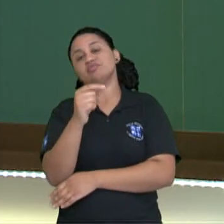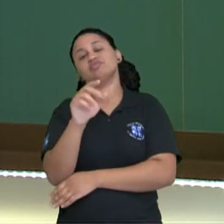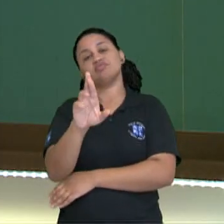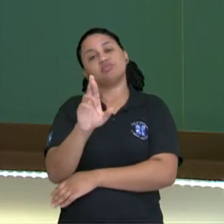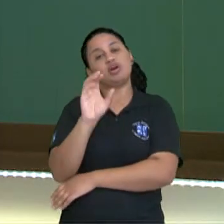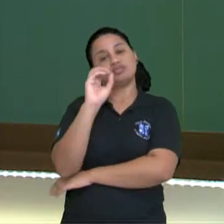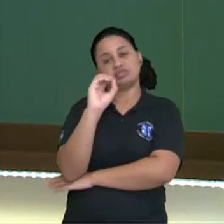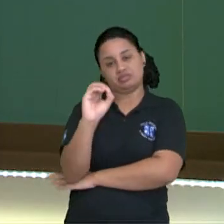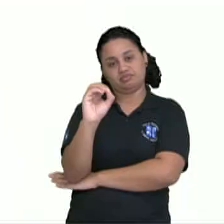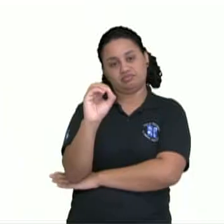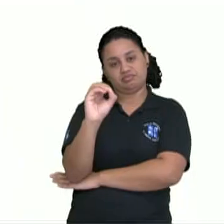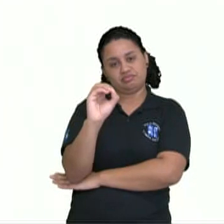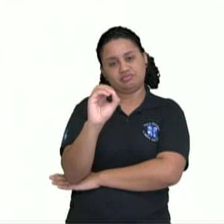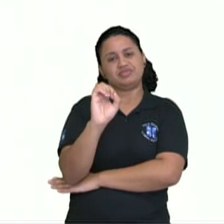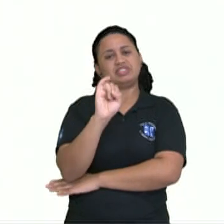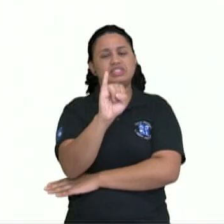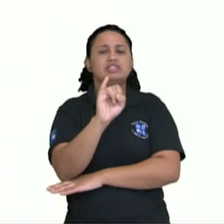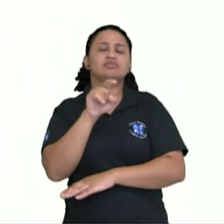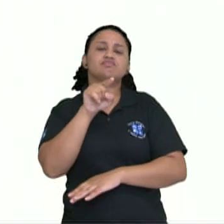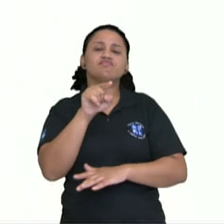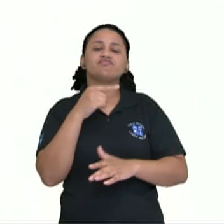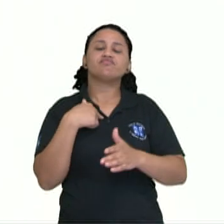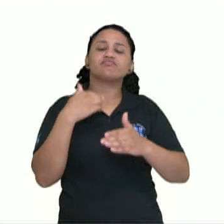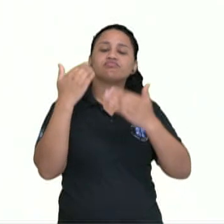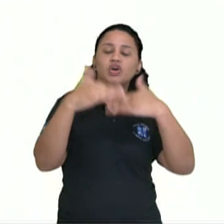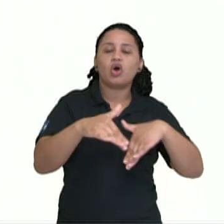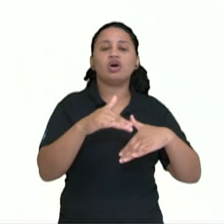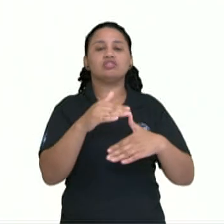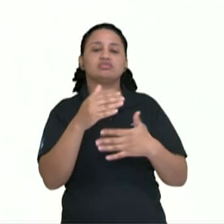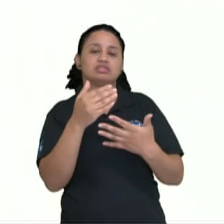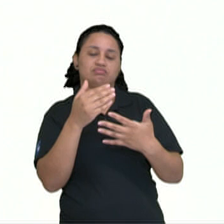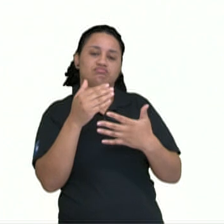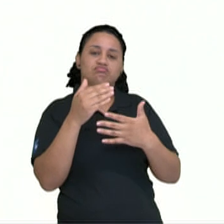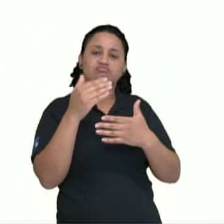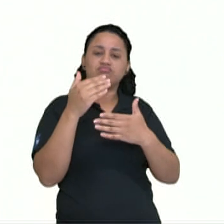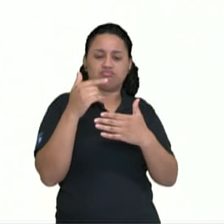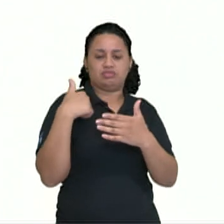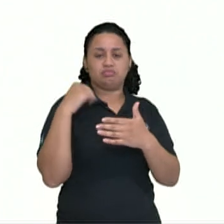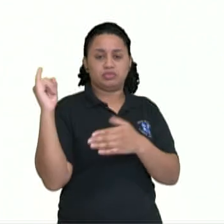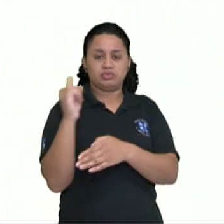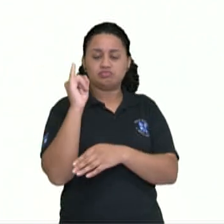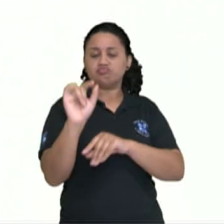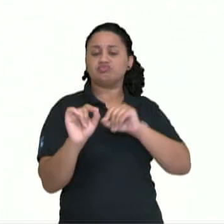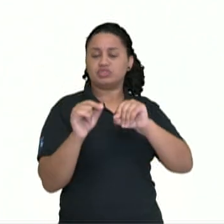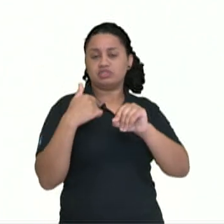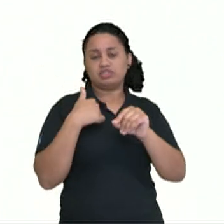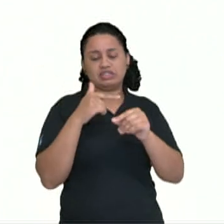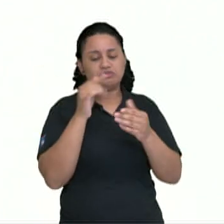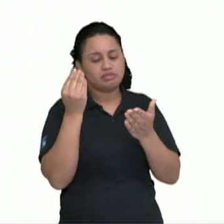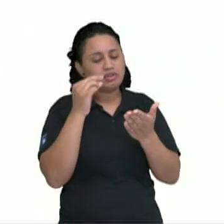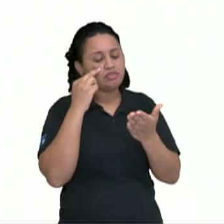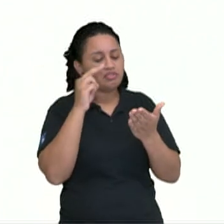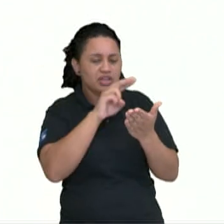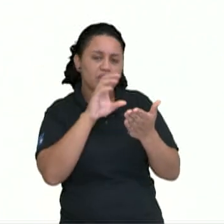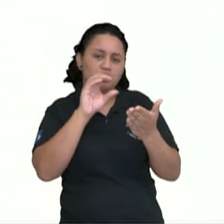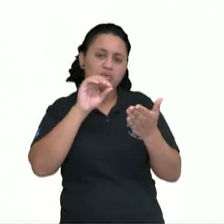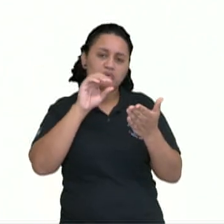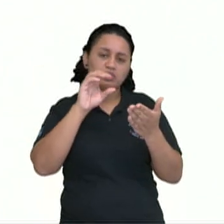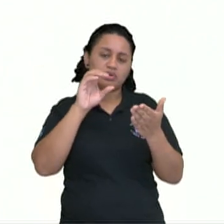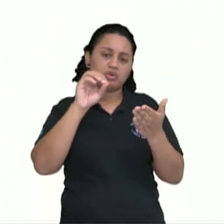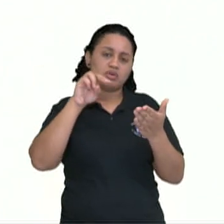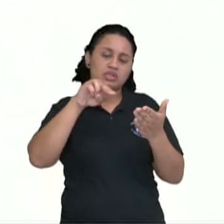mesmo valor. Caso você esteja fazendo uma prova, um teste, e aconteça de cair lá cosseno de